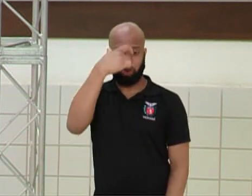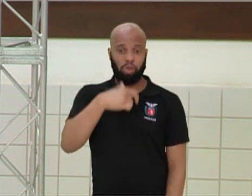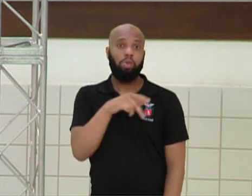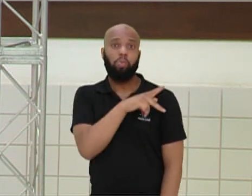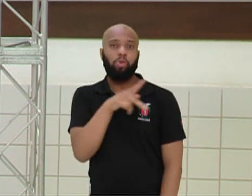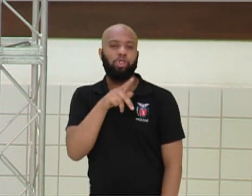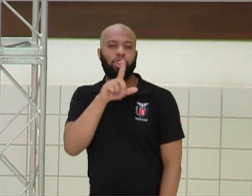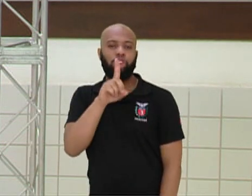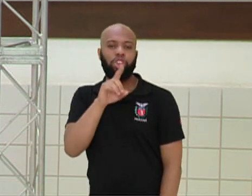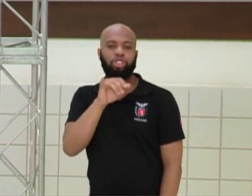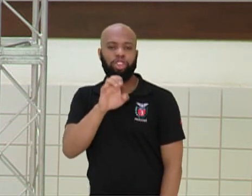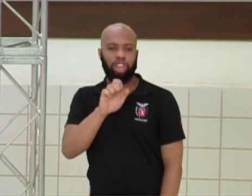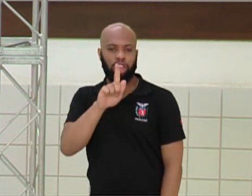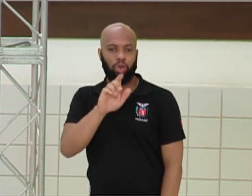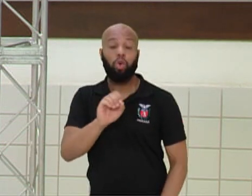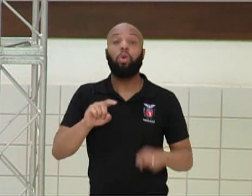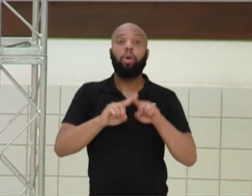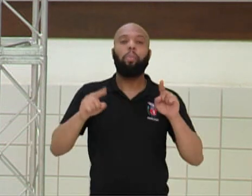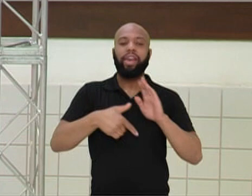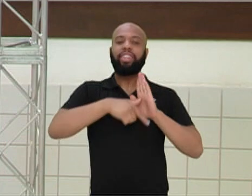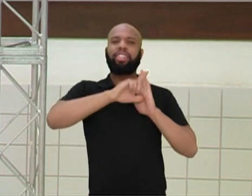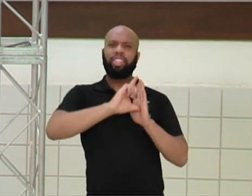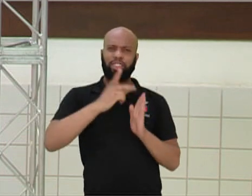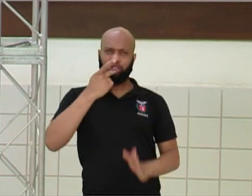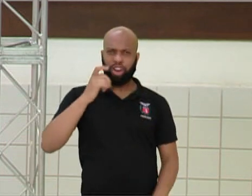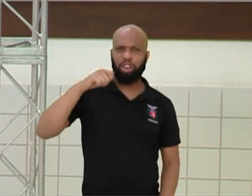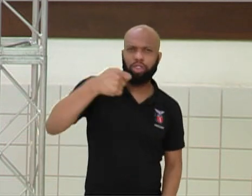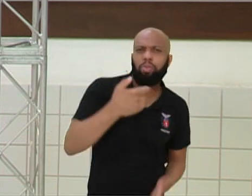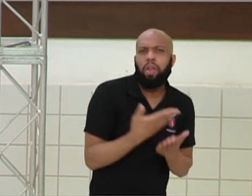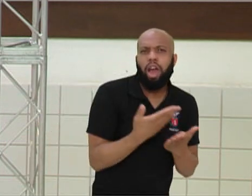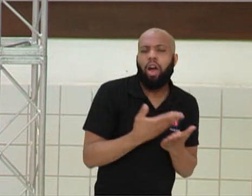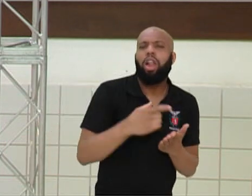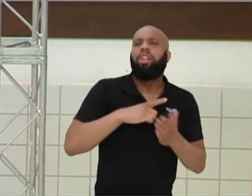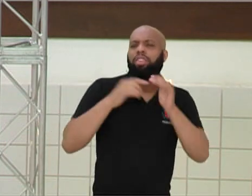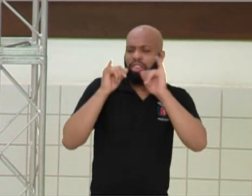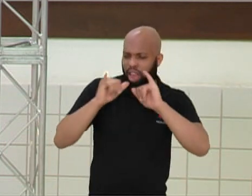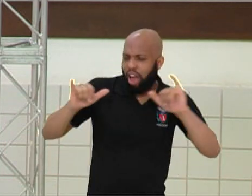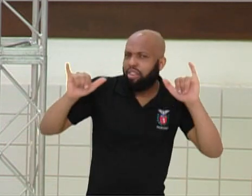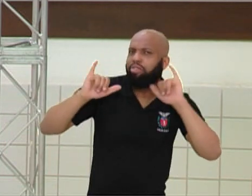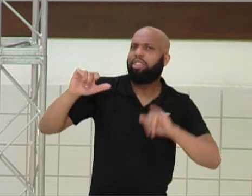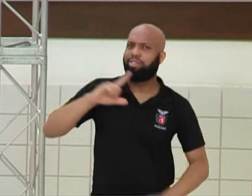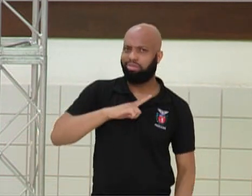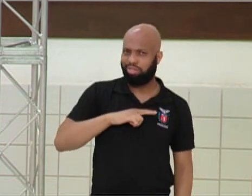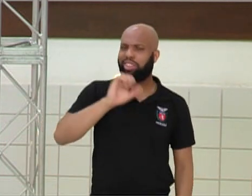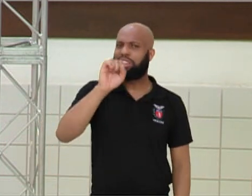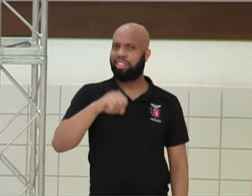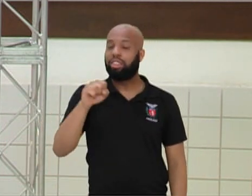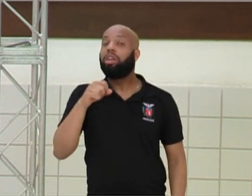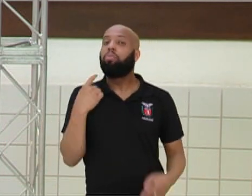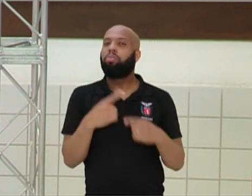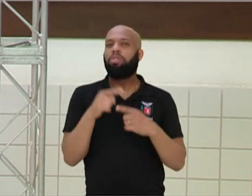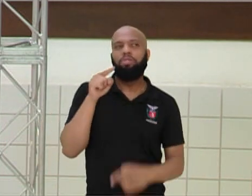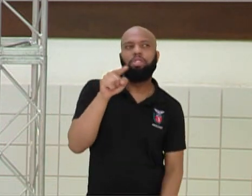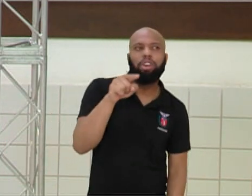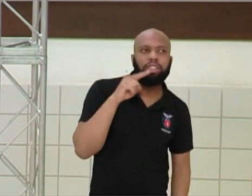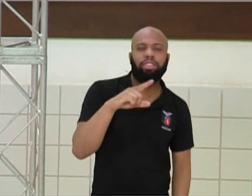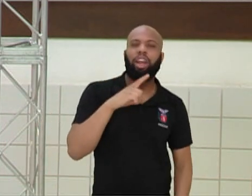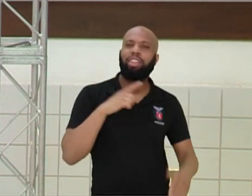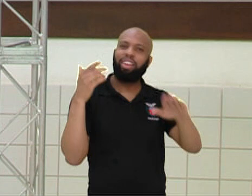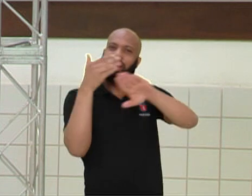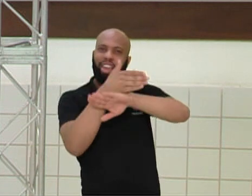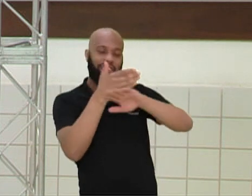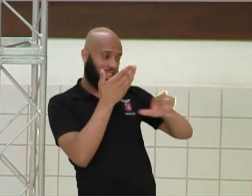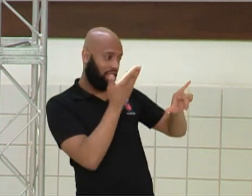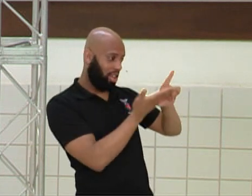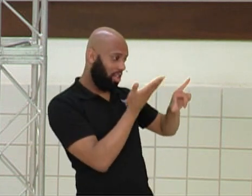Boing, mas antes de falar da nossa aula, vamos dar os recadinhos de sempre, né? Você, né, que tem acesso ao Classroom,